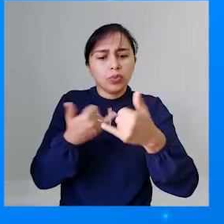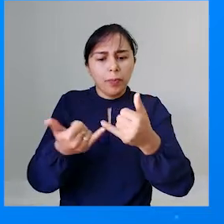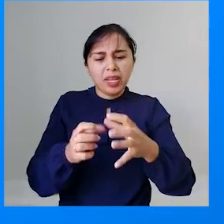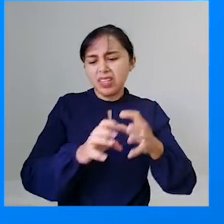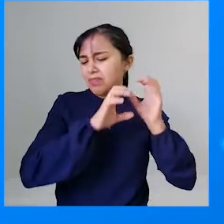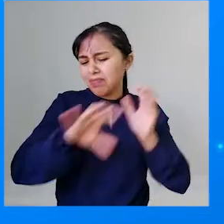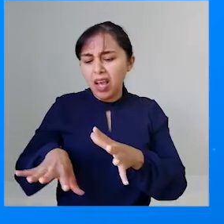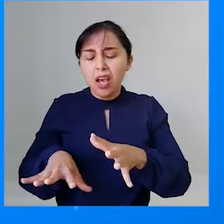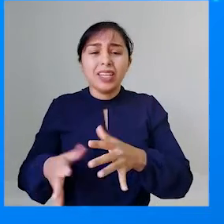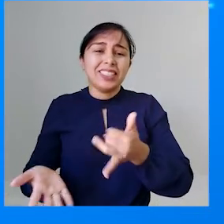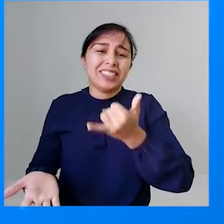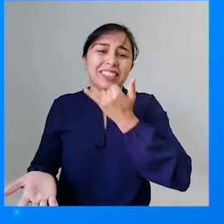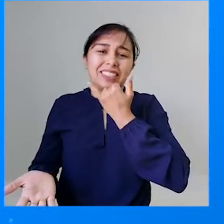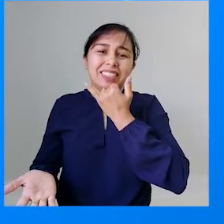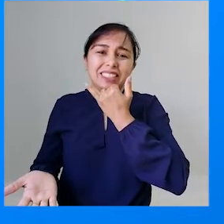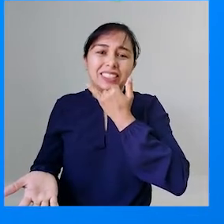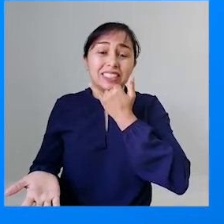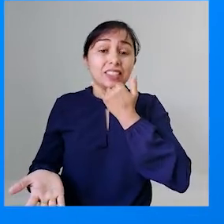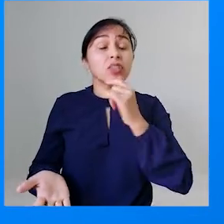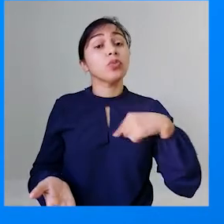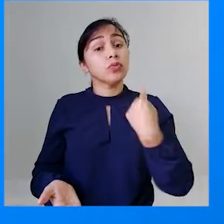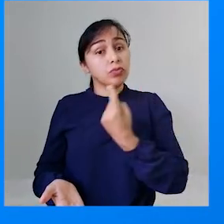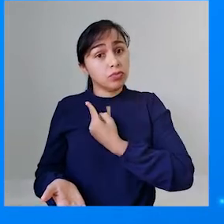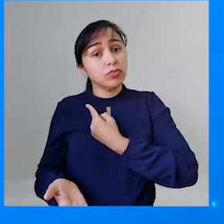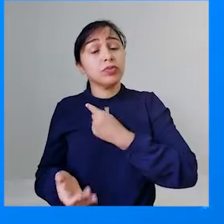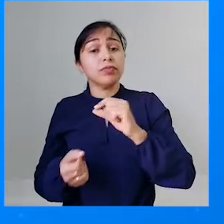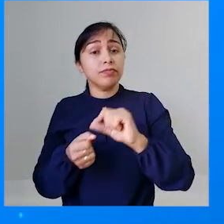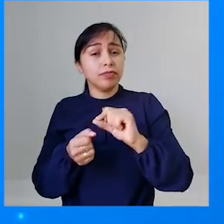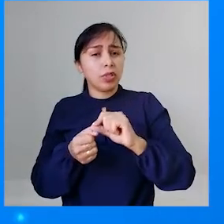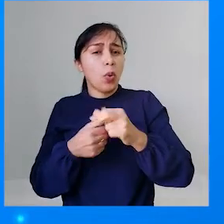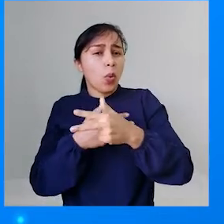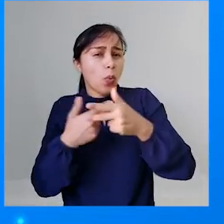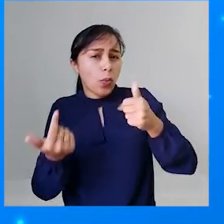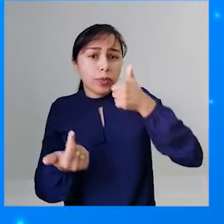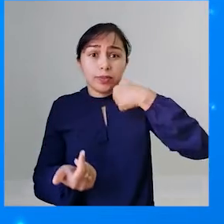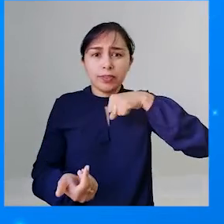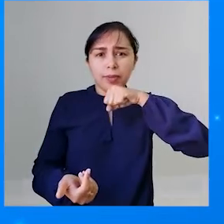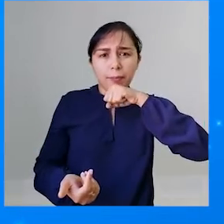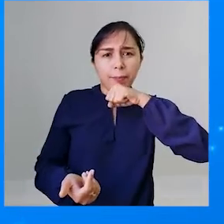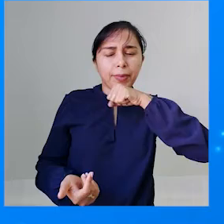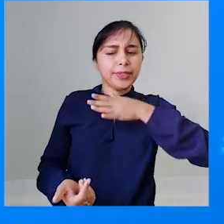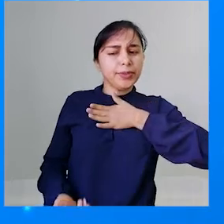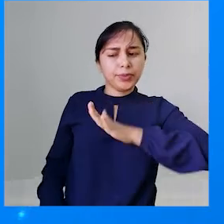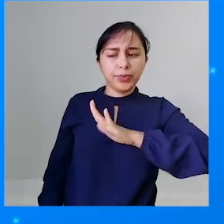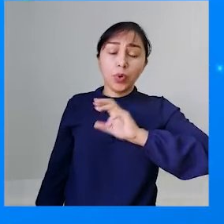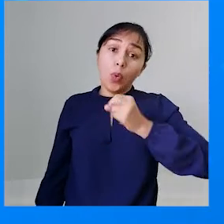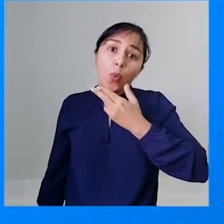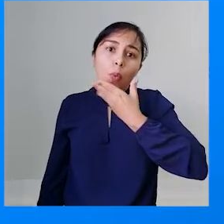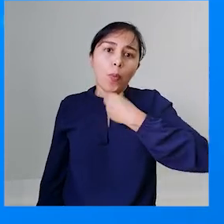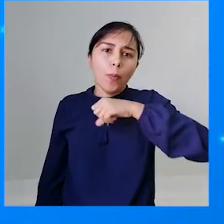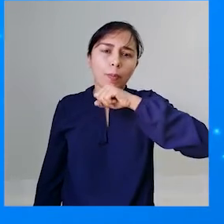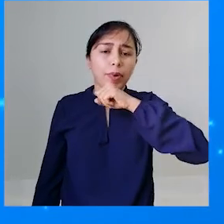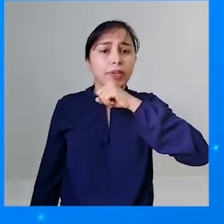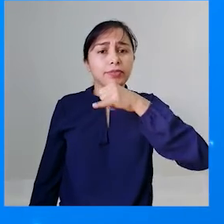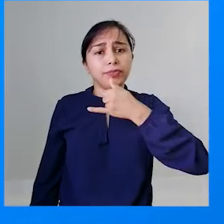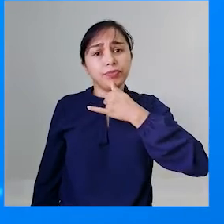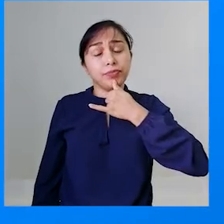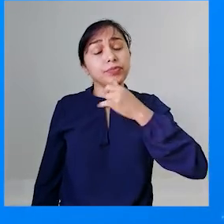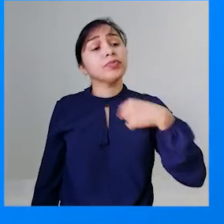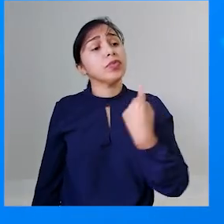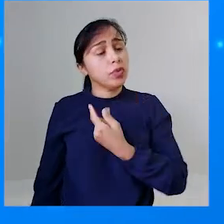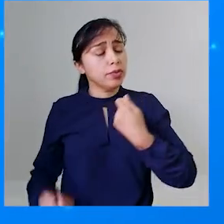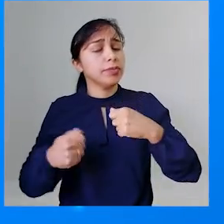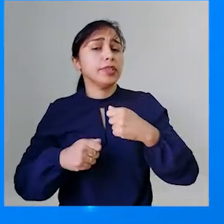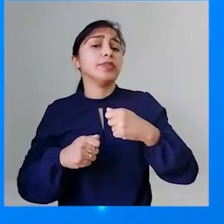brinquedo no chão quando a gente faz alguma coisa que a mamãe não gosta e o papai fica triste a gente tem que